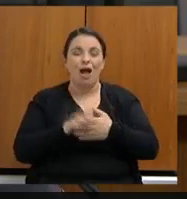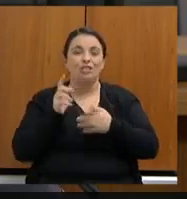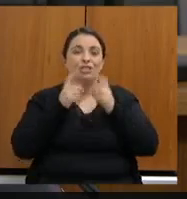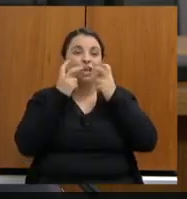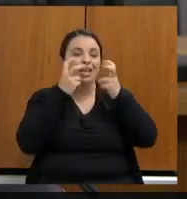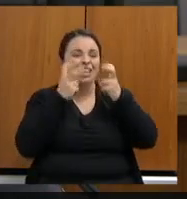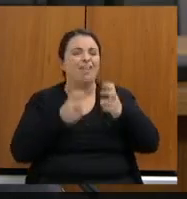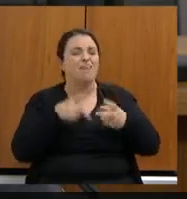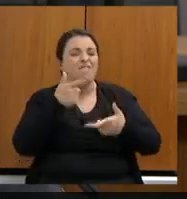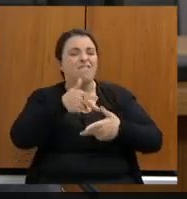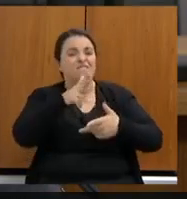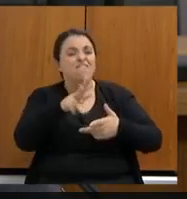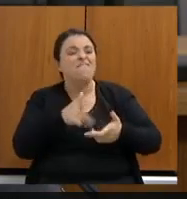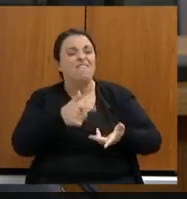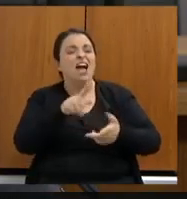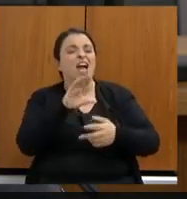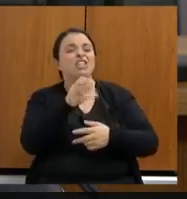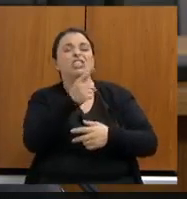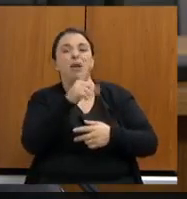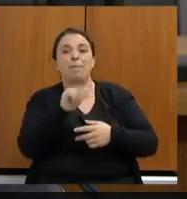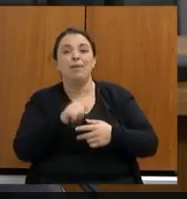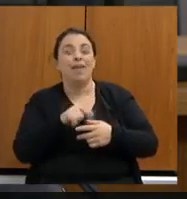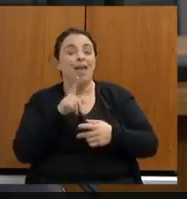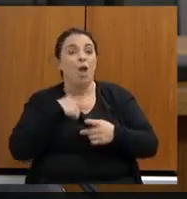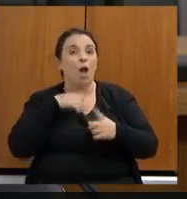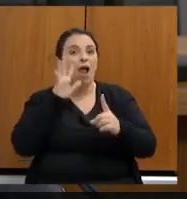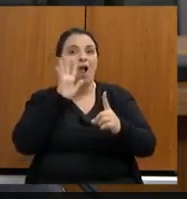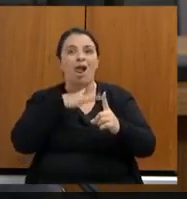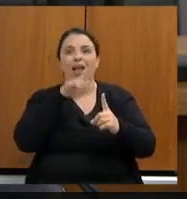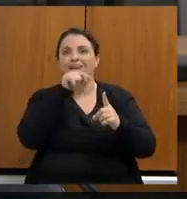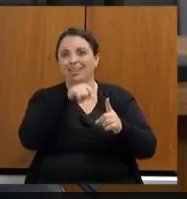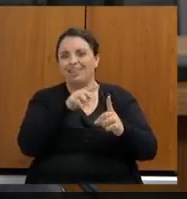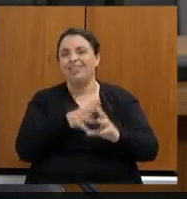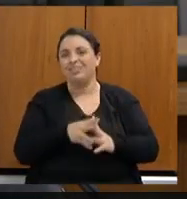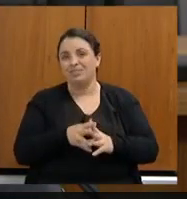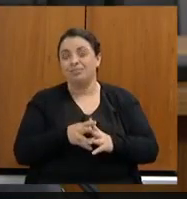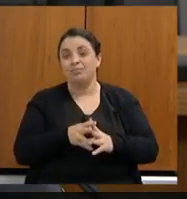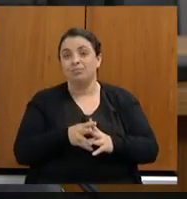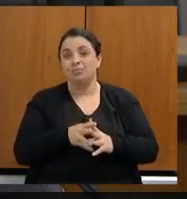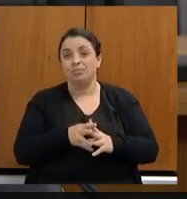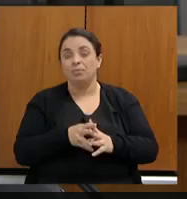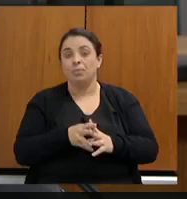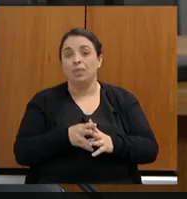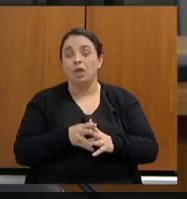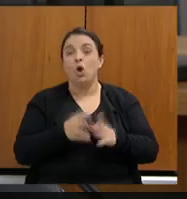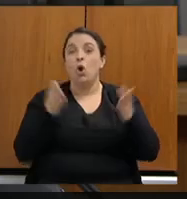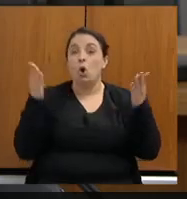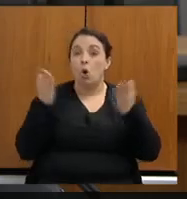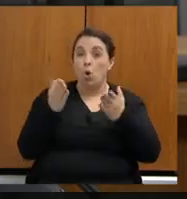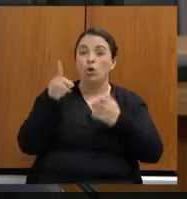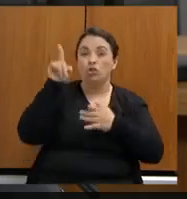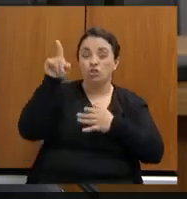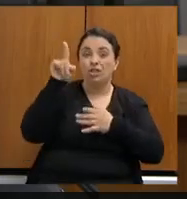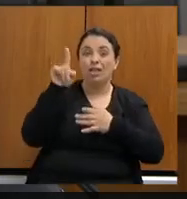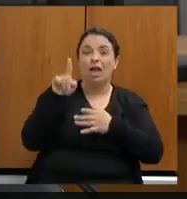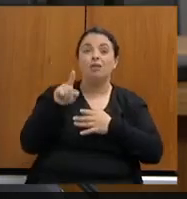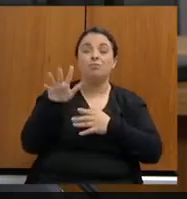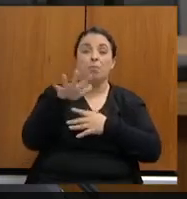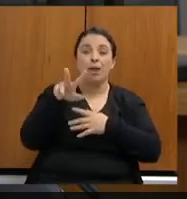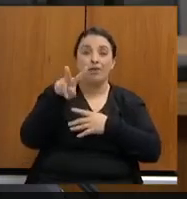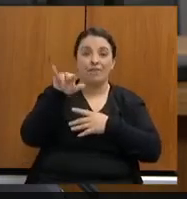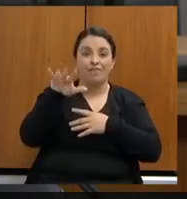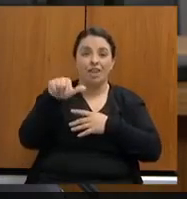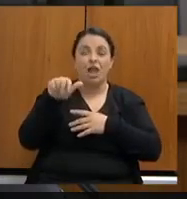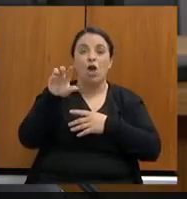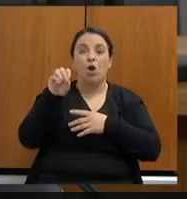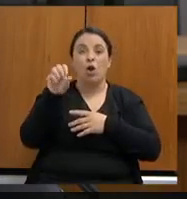com firmeza ele era o meu ídolo de Infância o uso das crianças hoje da vila oeste é o cara que tem uma macaca